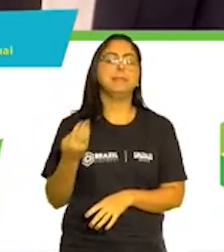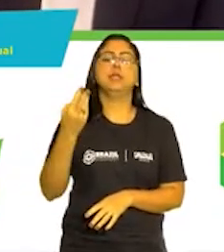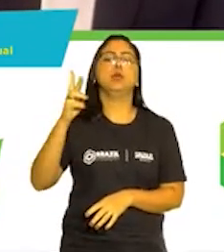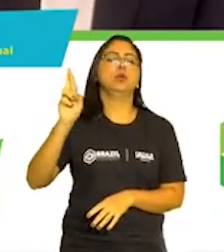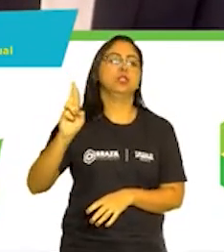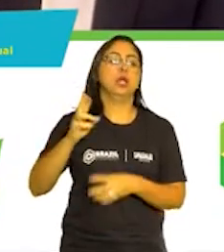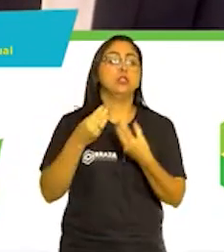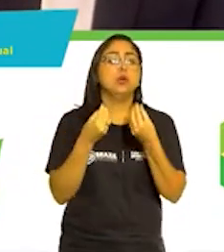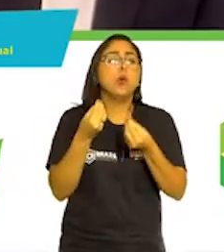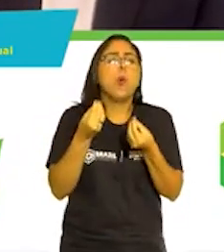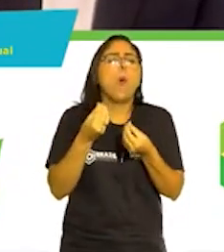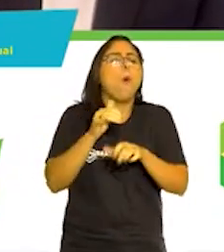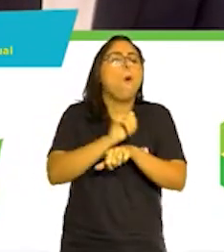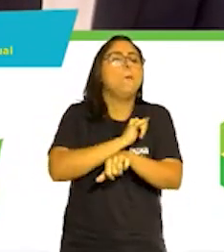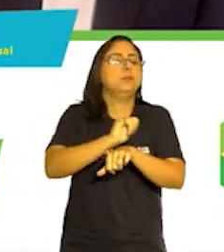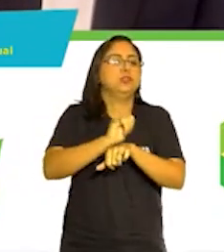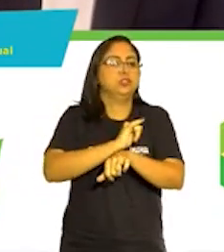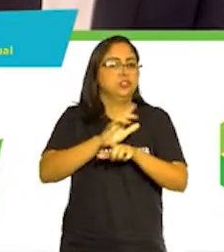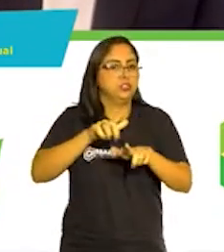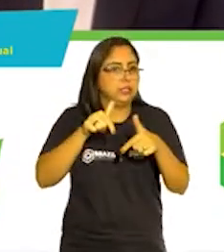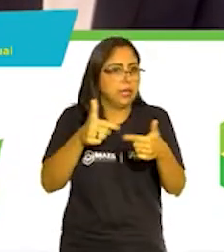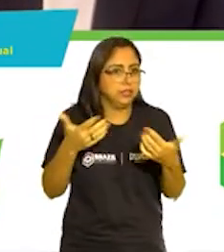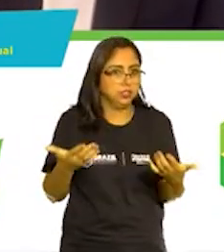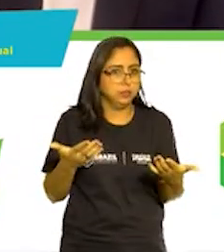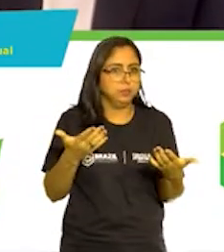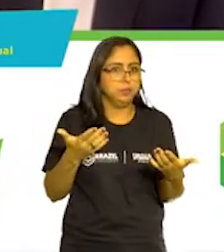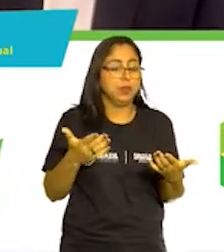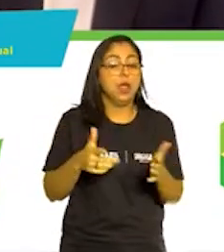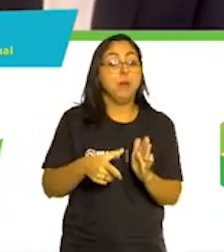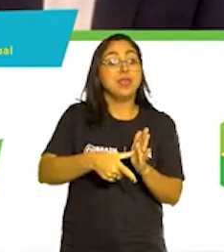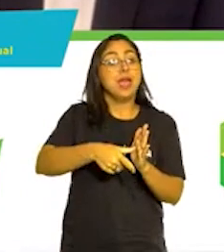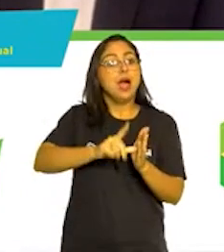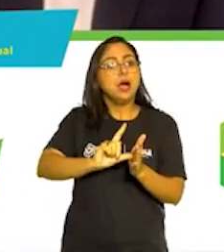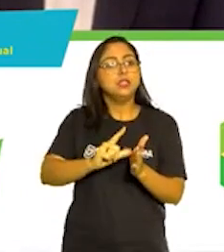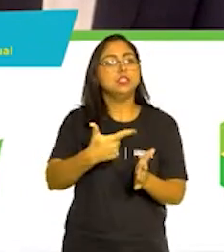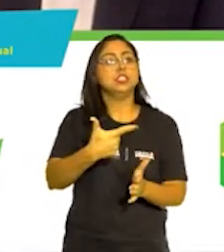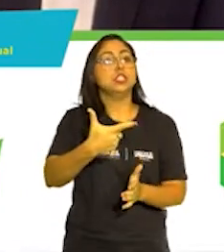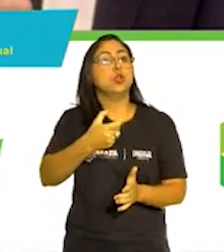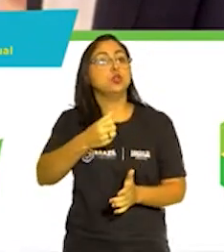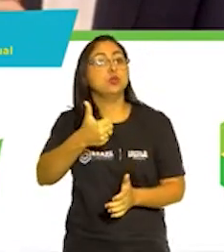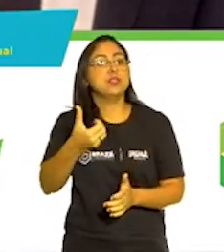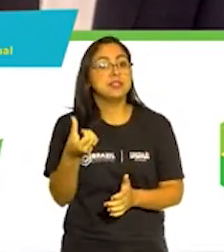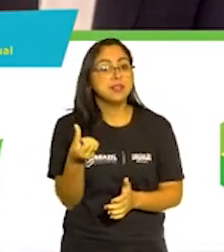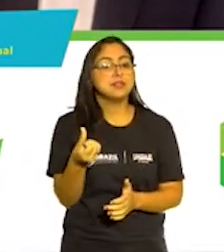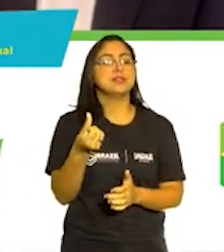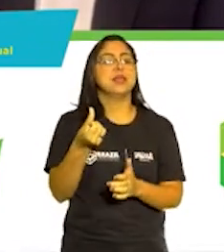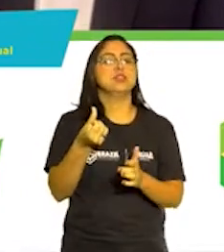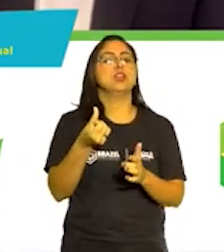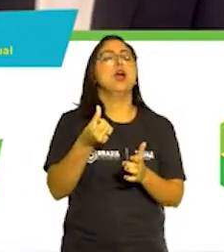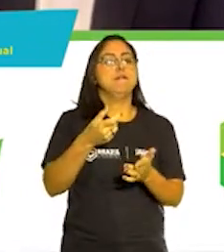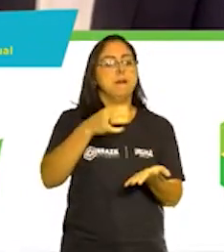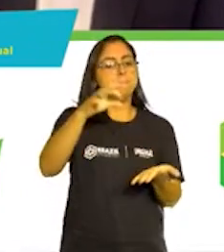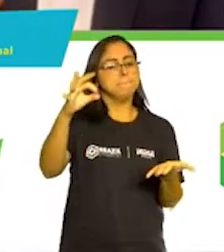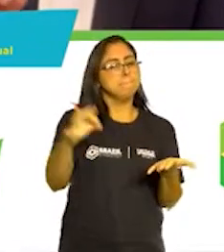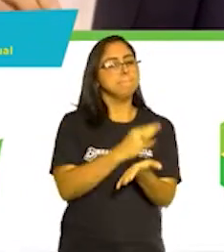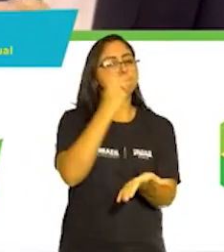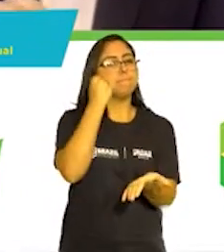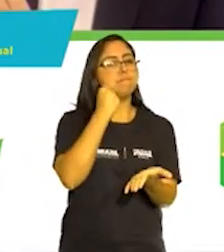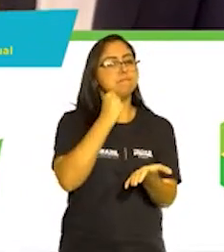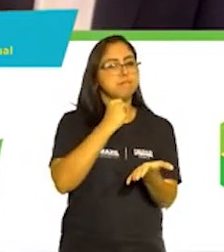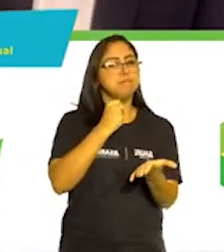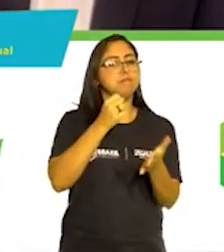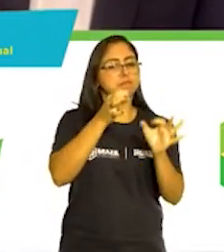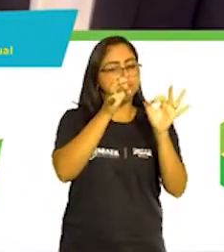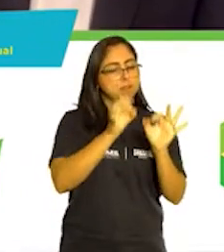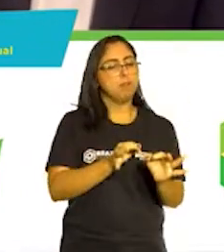isso? Antes, em 2016, foi aprovada essa regra que é o teto de gasto. Quero fazer esse ajuste muito gradualmente. À medida